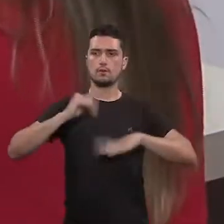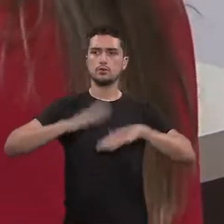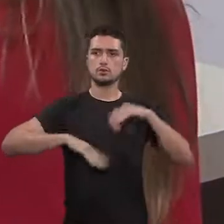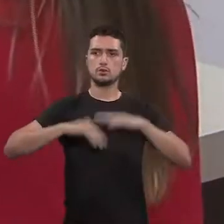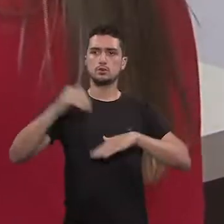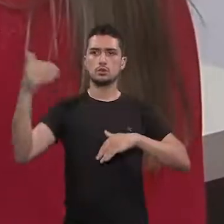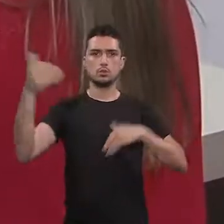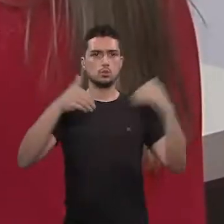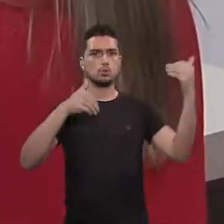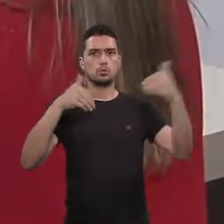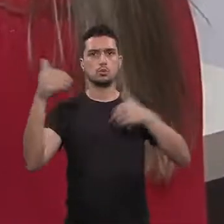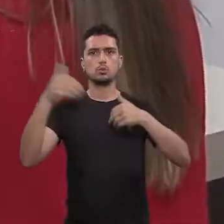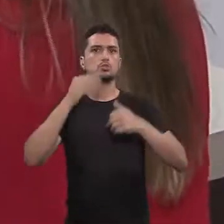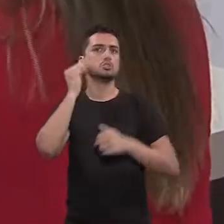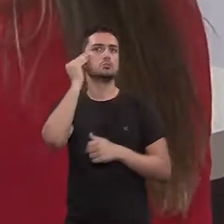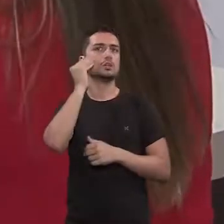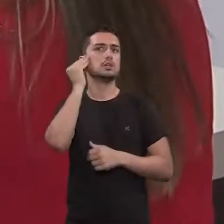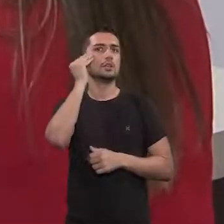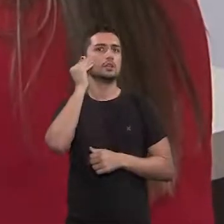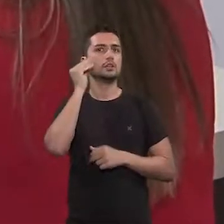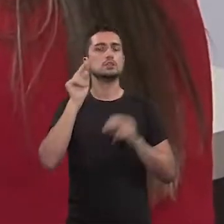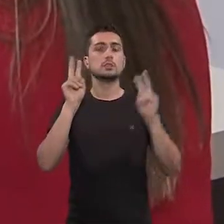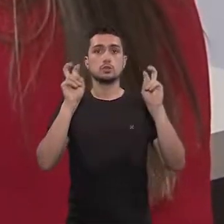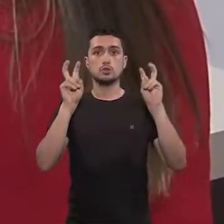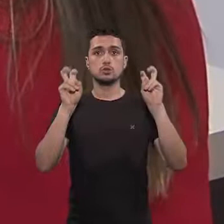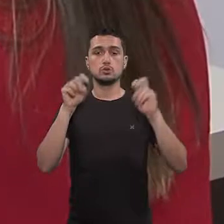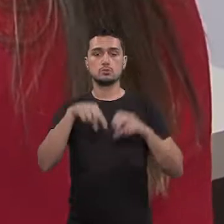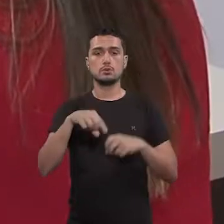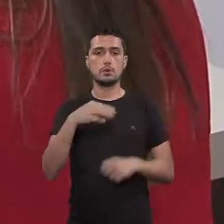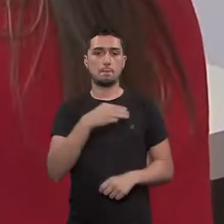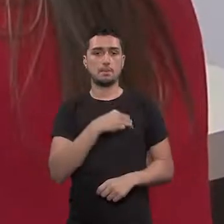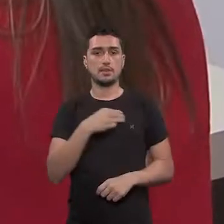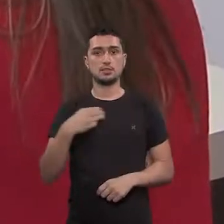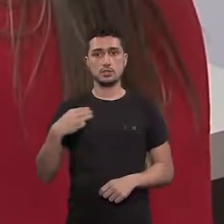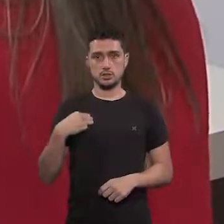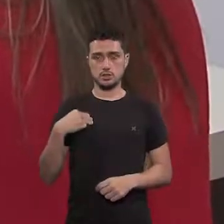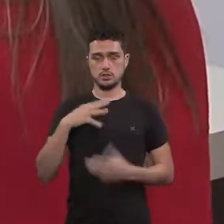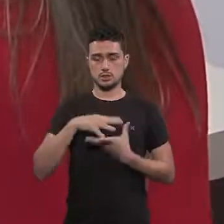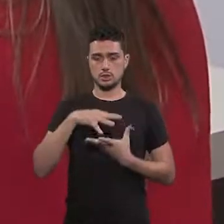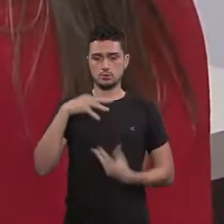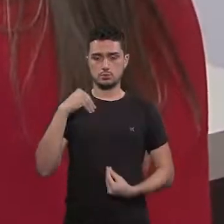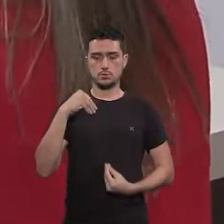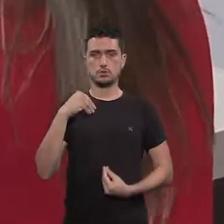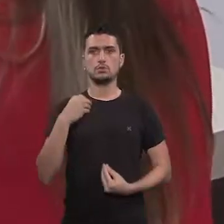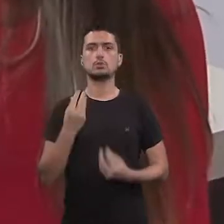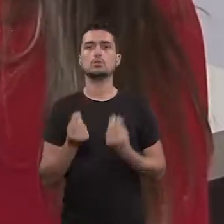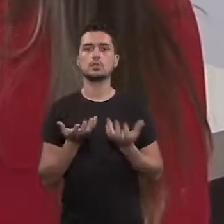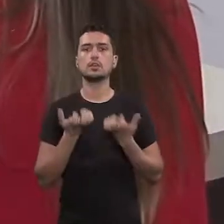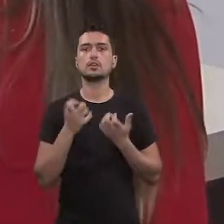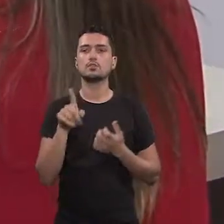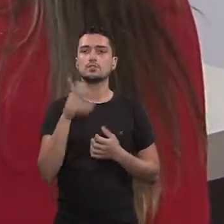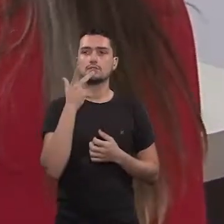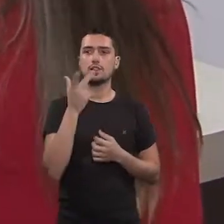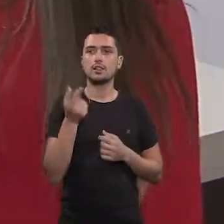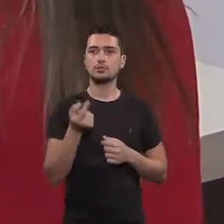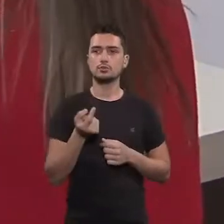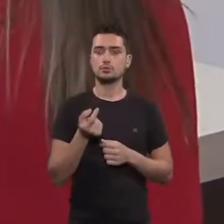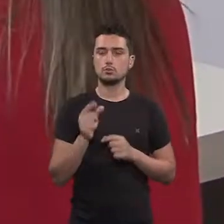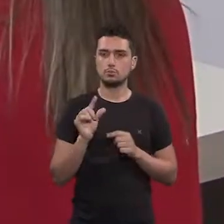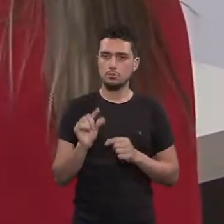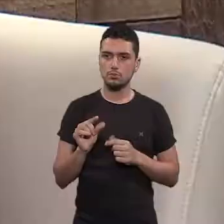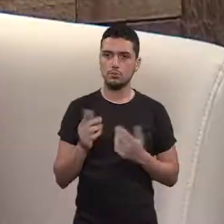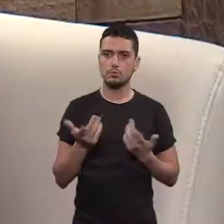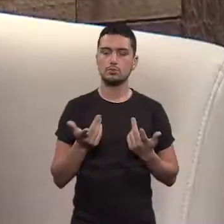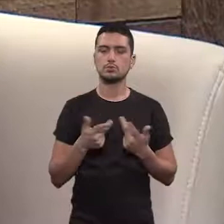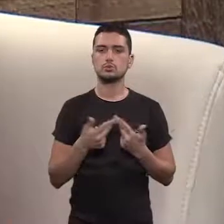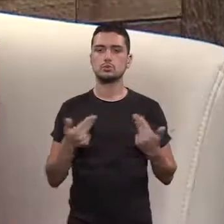profissionais trazendo as suas experiências sobre essa área de medicina e espiritualidade. Queria que o senhor passasse para a